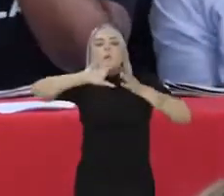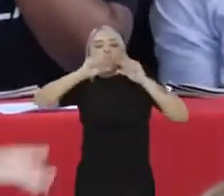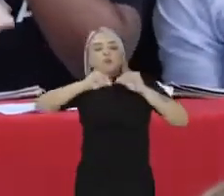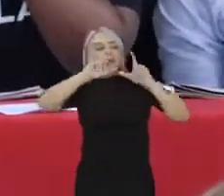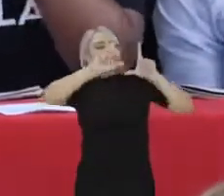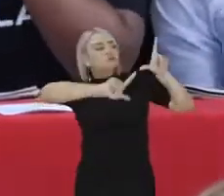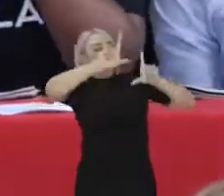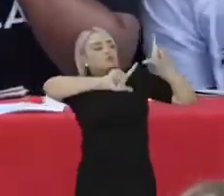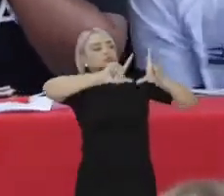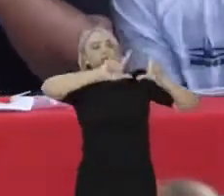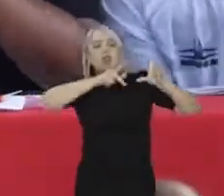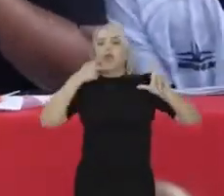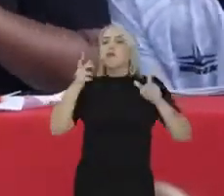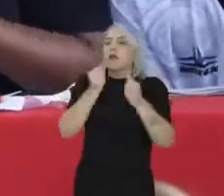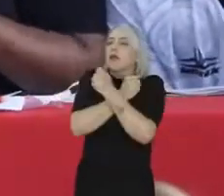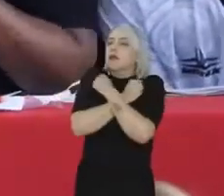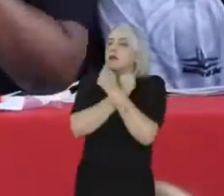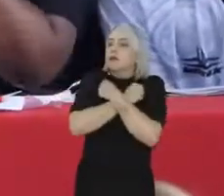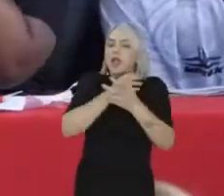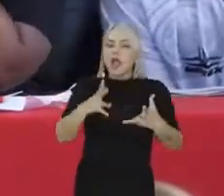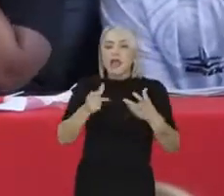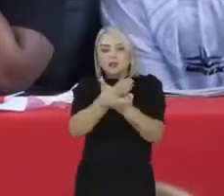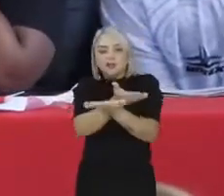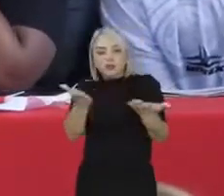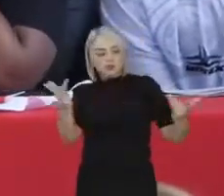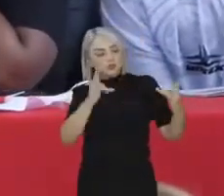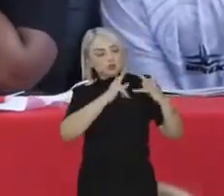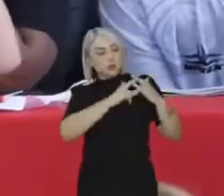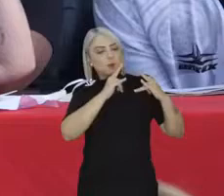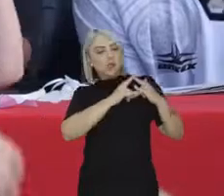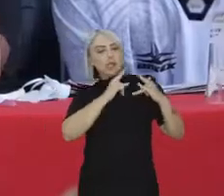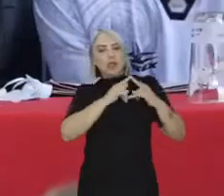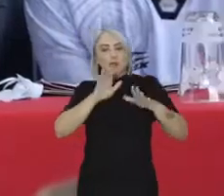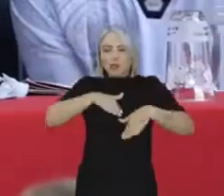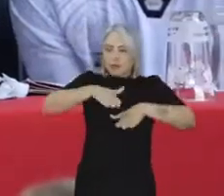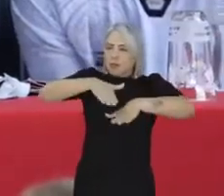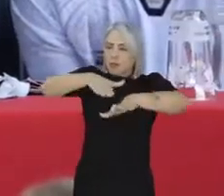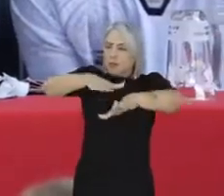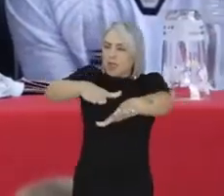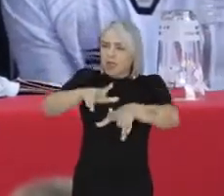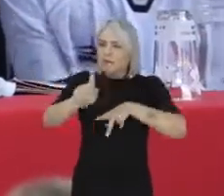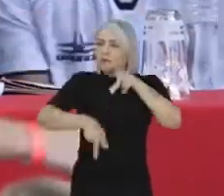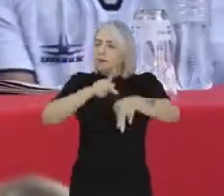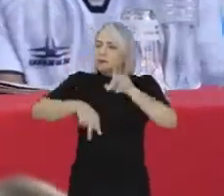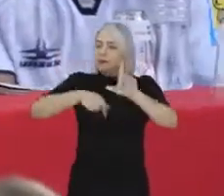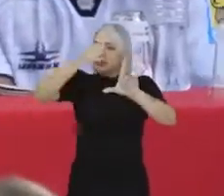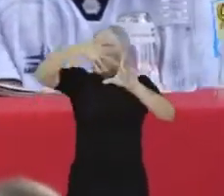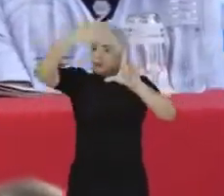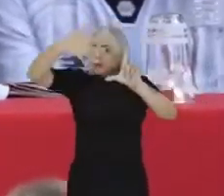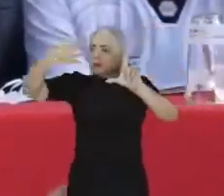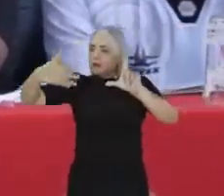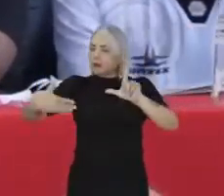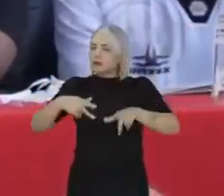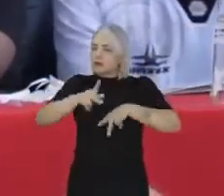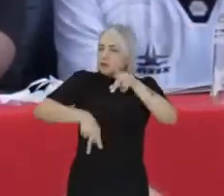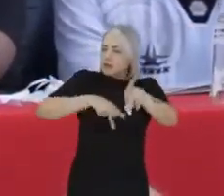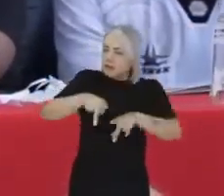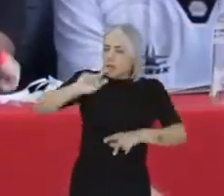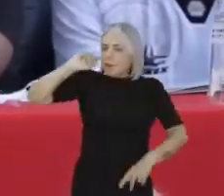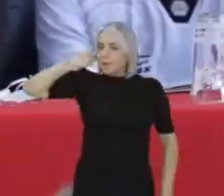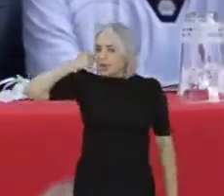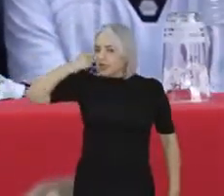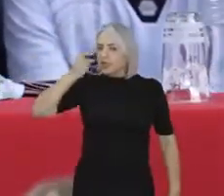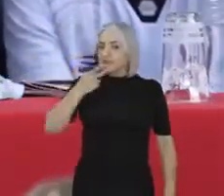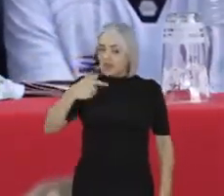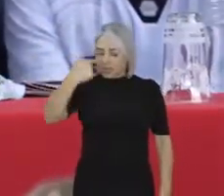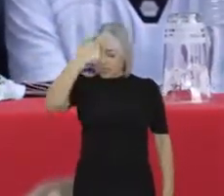um abraço para todos os meus companheiros de todos os movimentos, para a população LGBT, para a população preta, dizer que eu sou fã